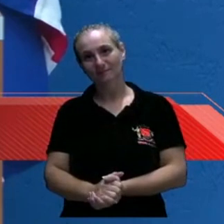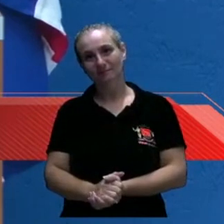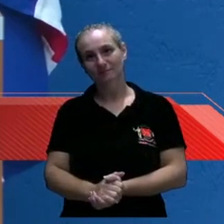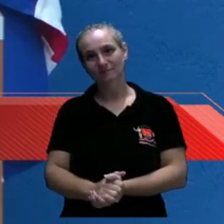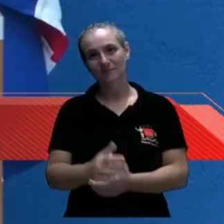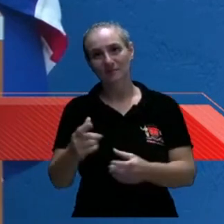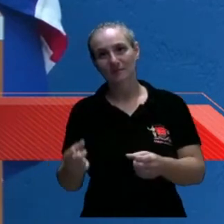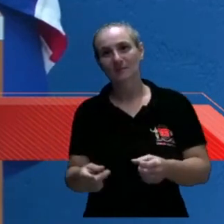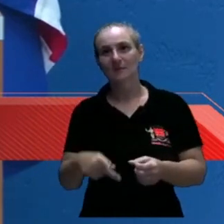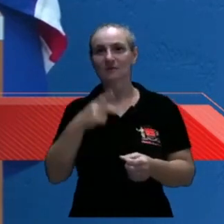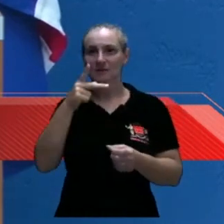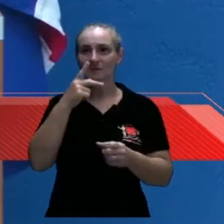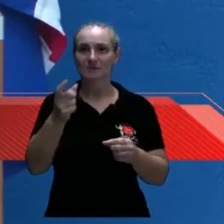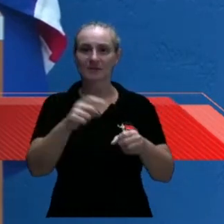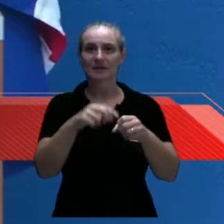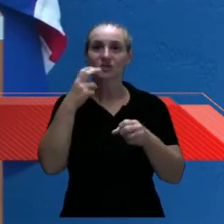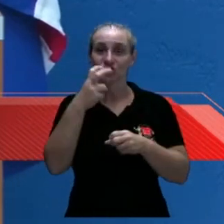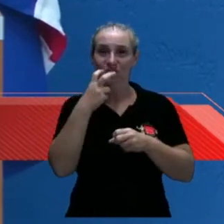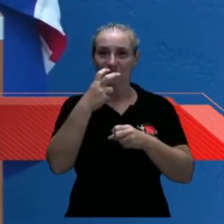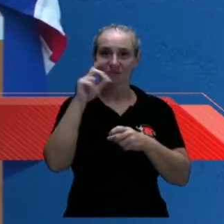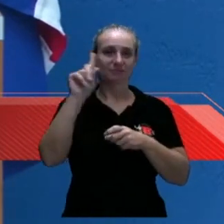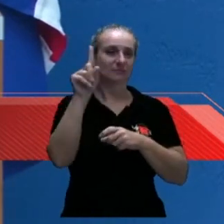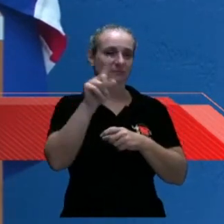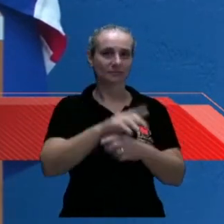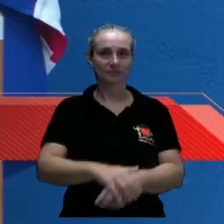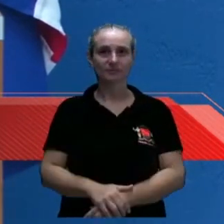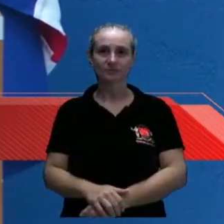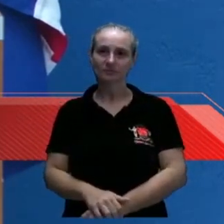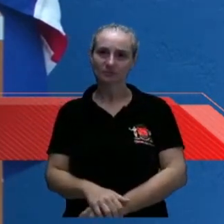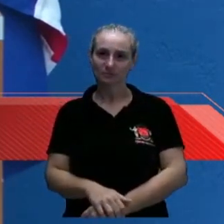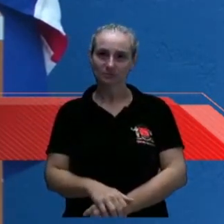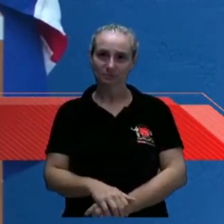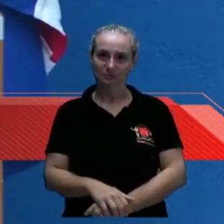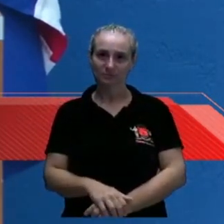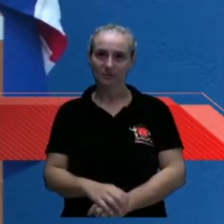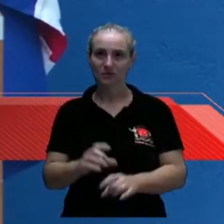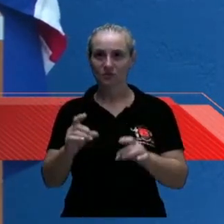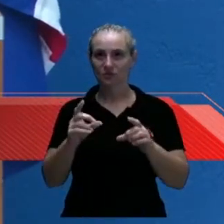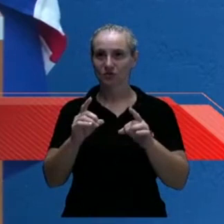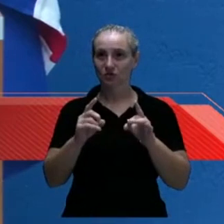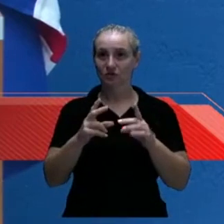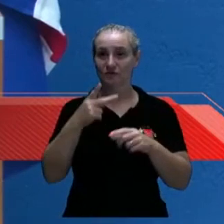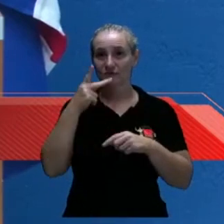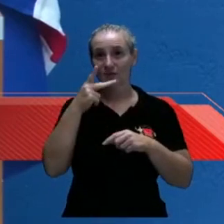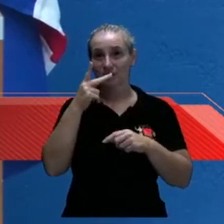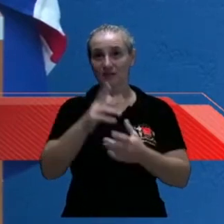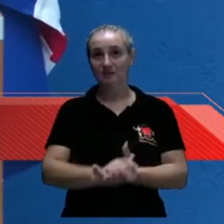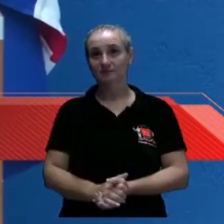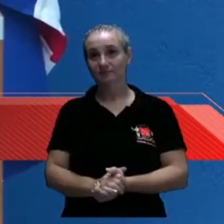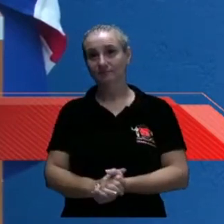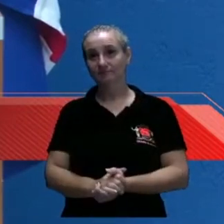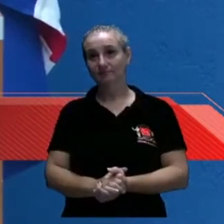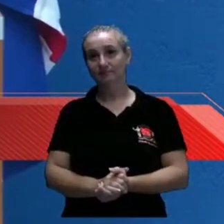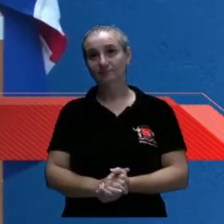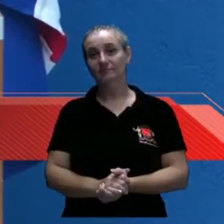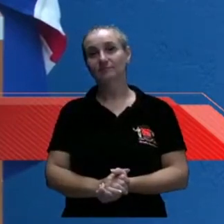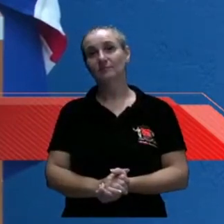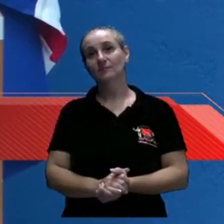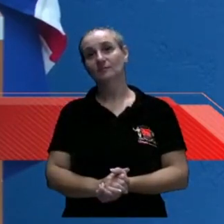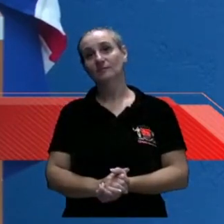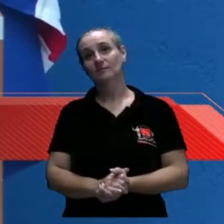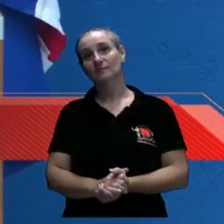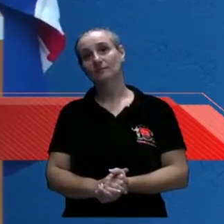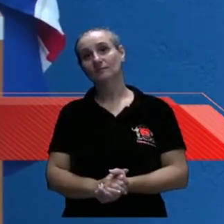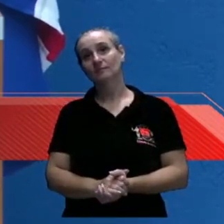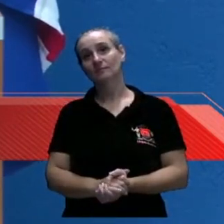Eu não vim aqui para criticar ninguém e não vou fazê-lo. Eu só vou abordar os aspectos